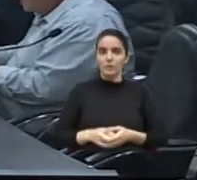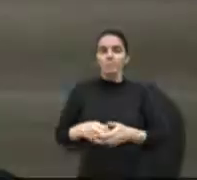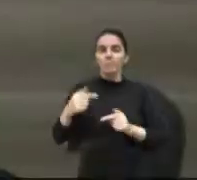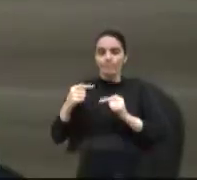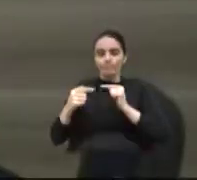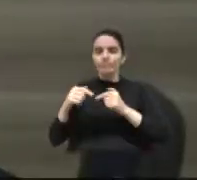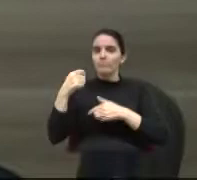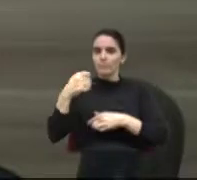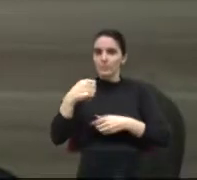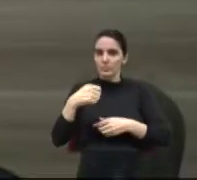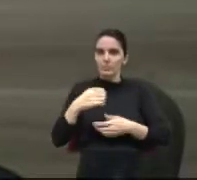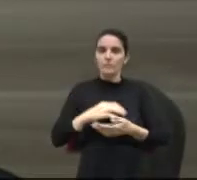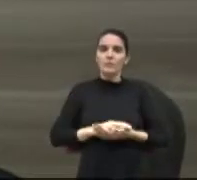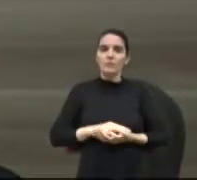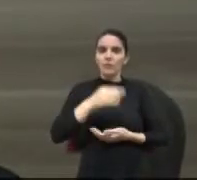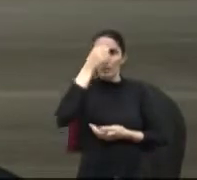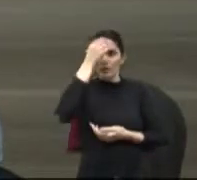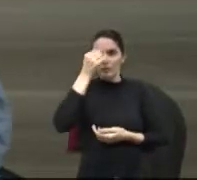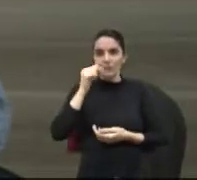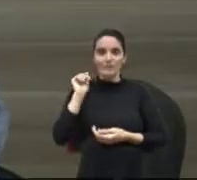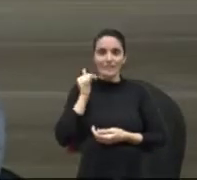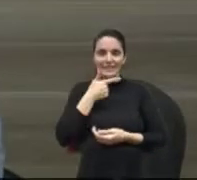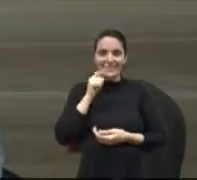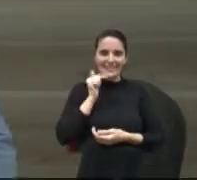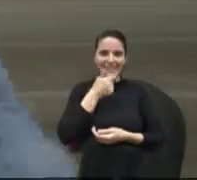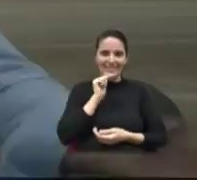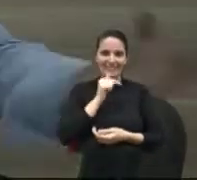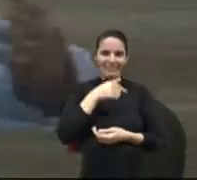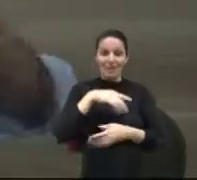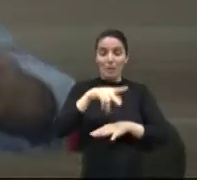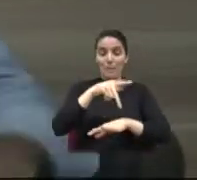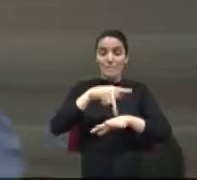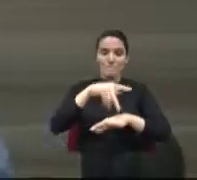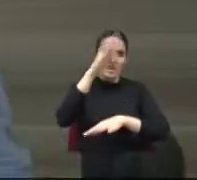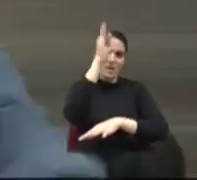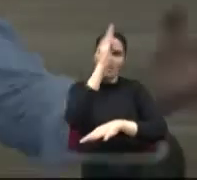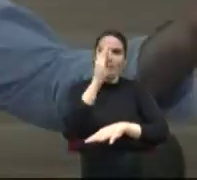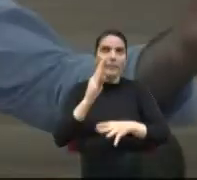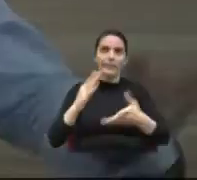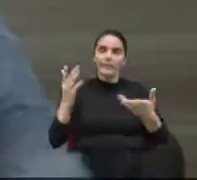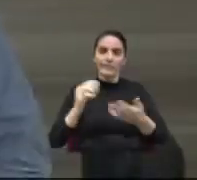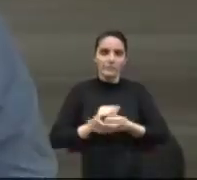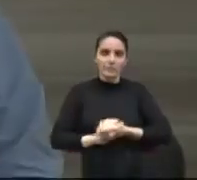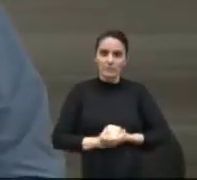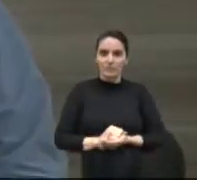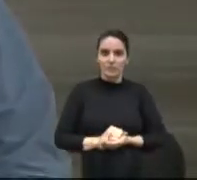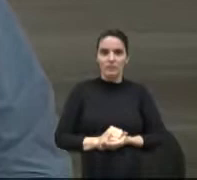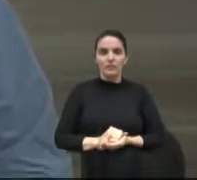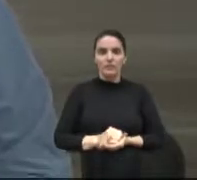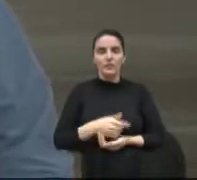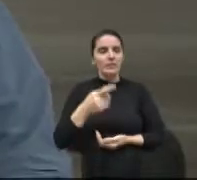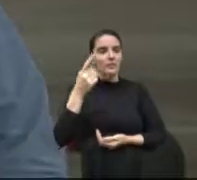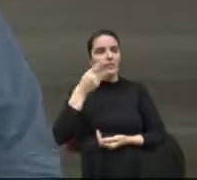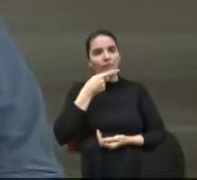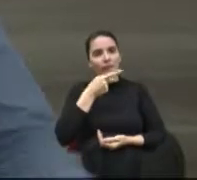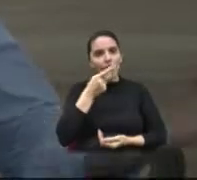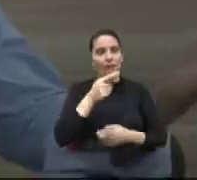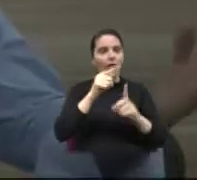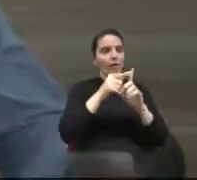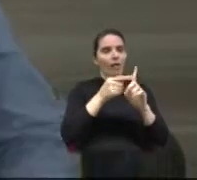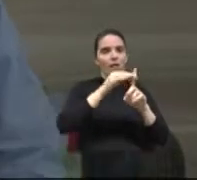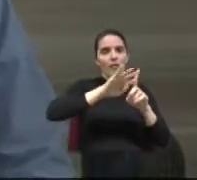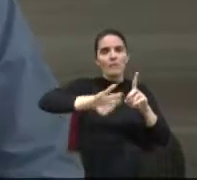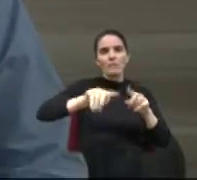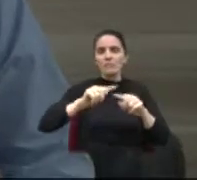E eu não me canso de dar risada de um país que corre atrás da problemática do aborto, mas não investe um centavo